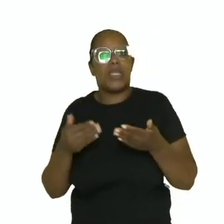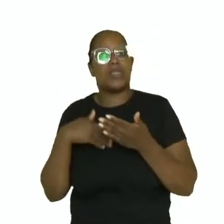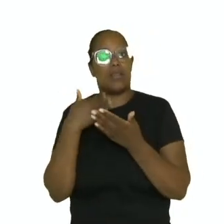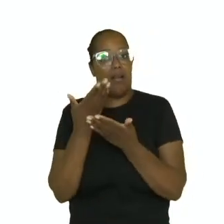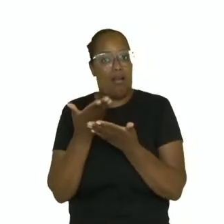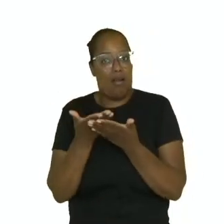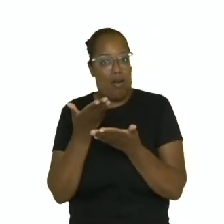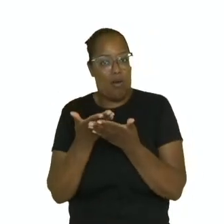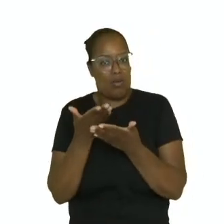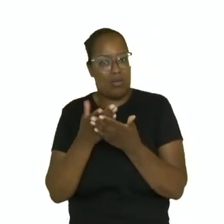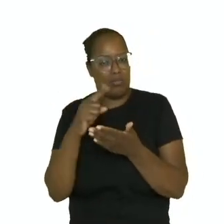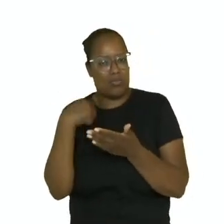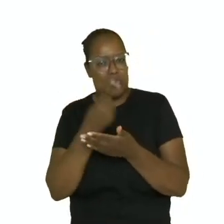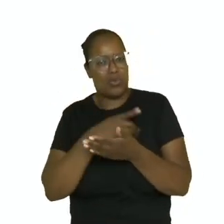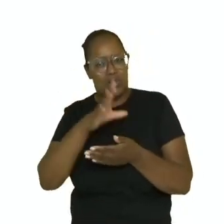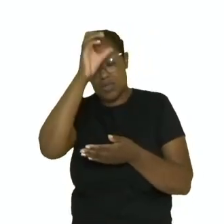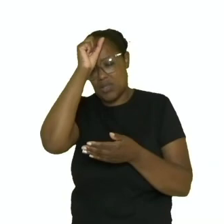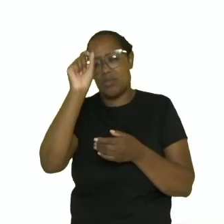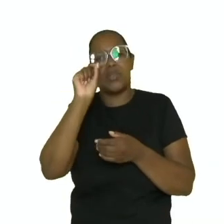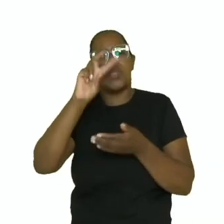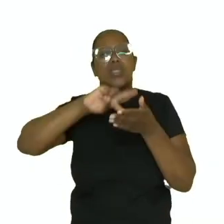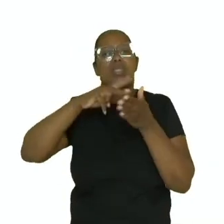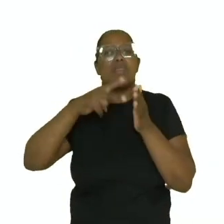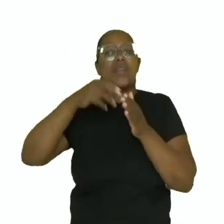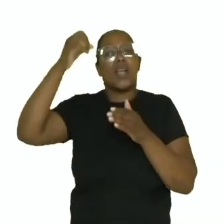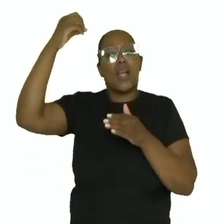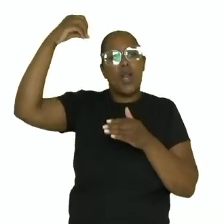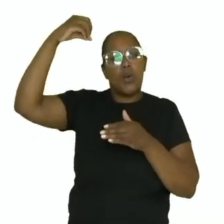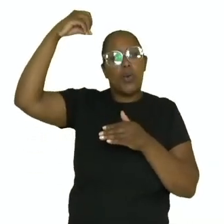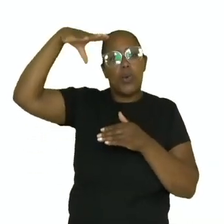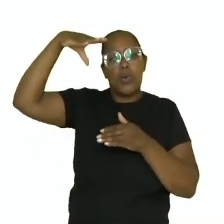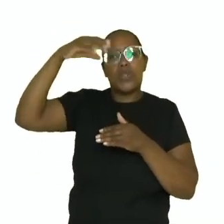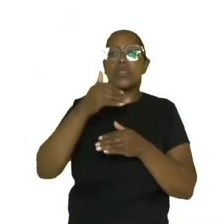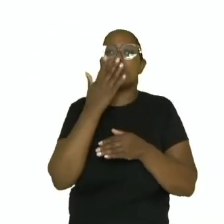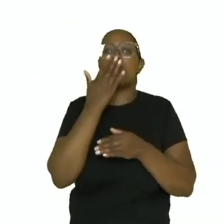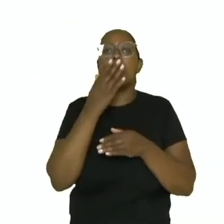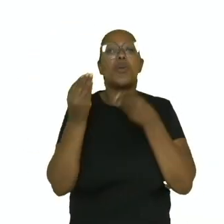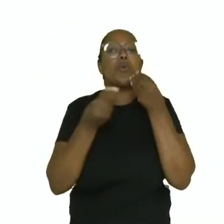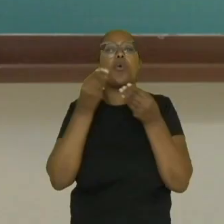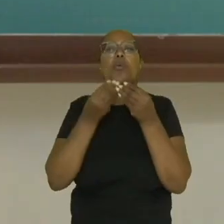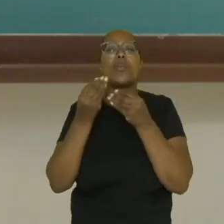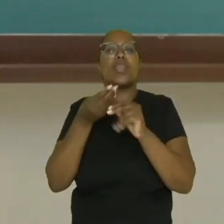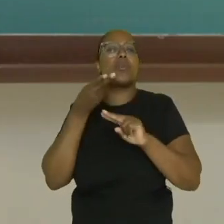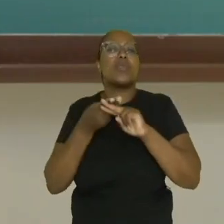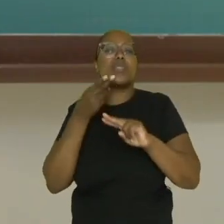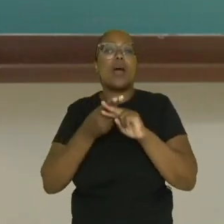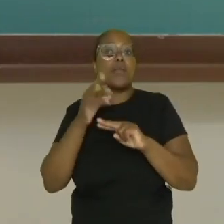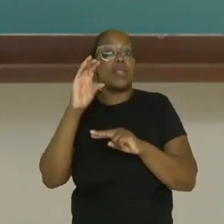o que é luz e cor e como elas se manifestam na ciência